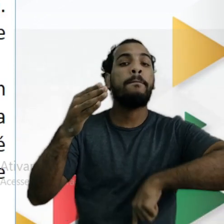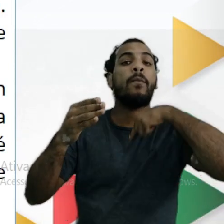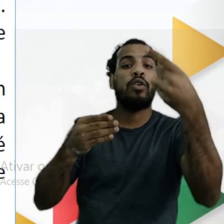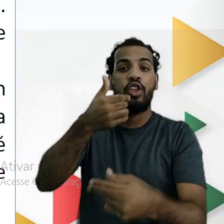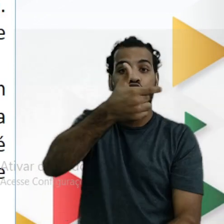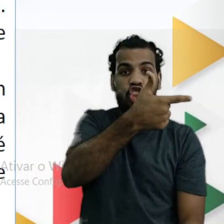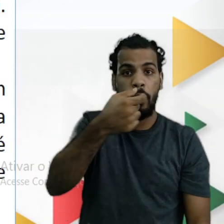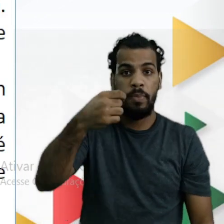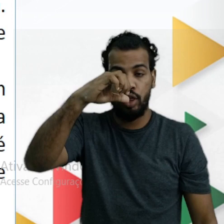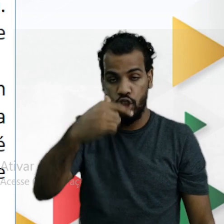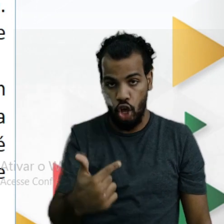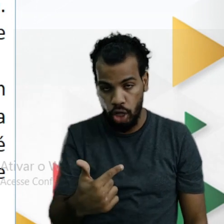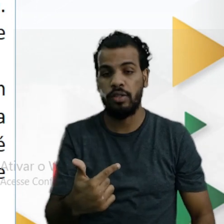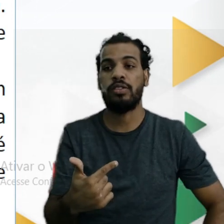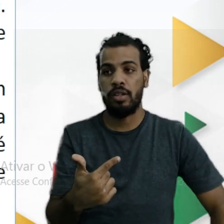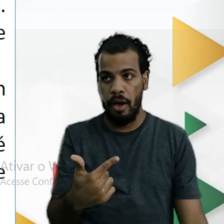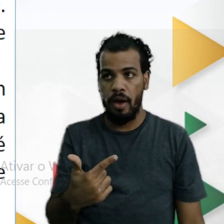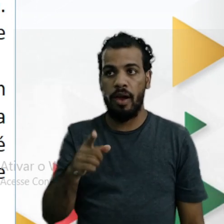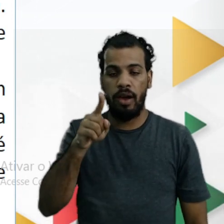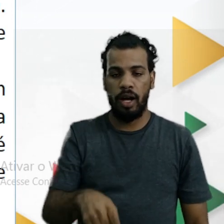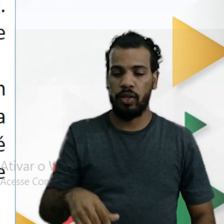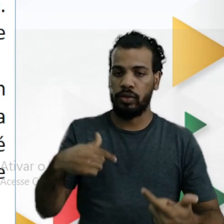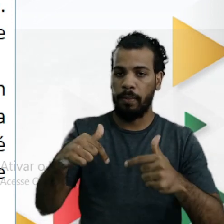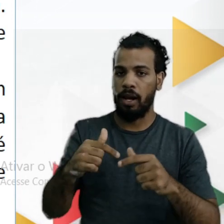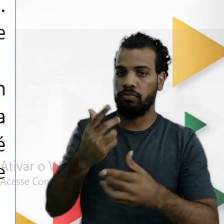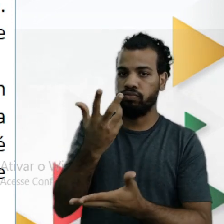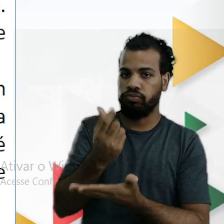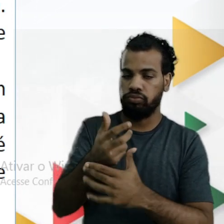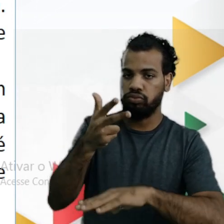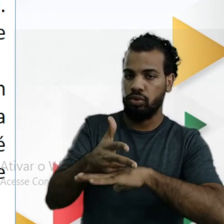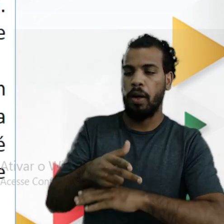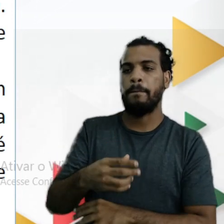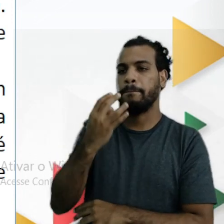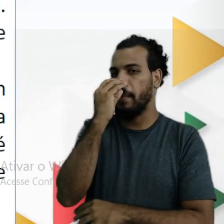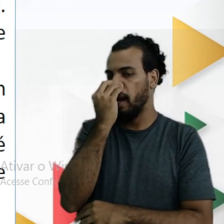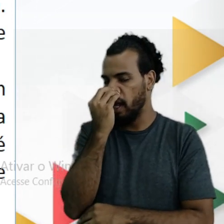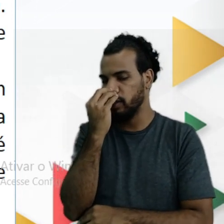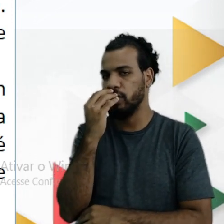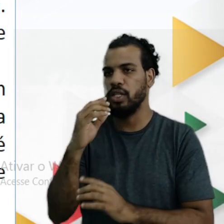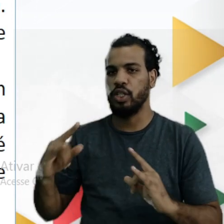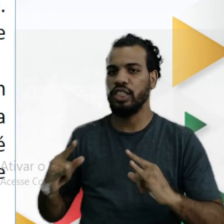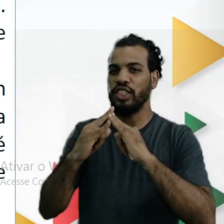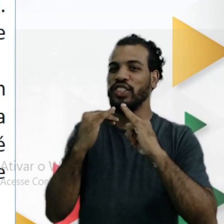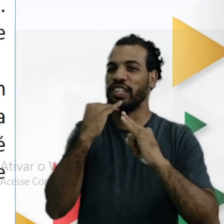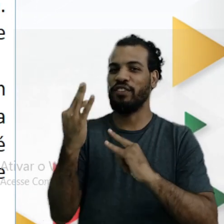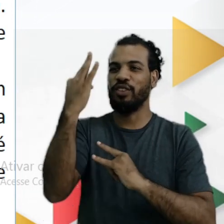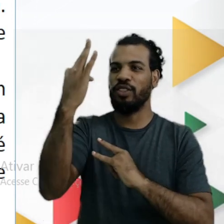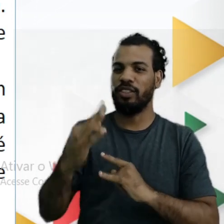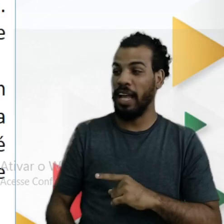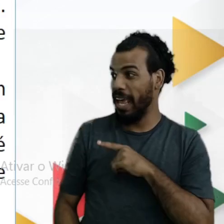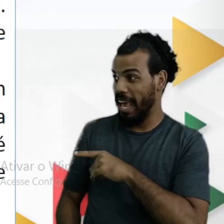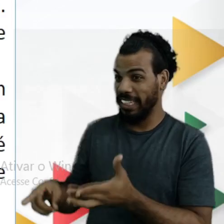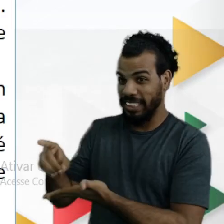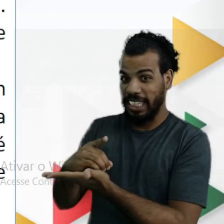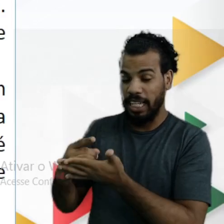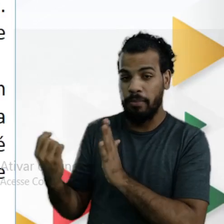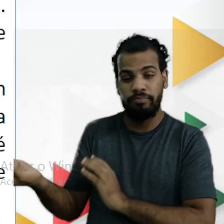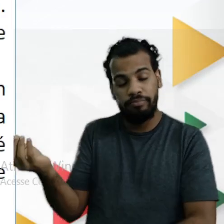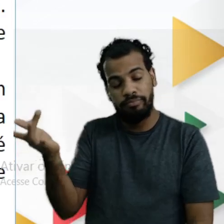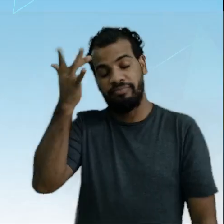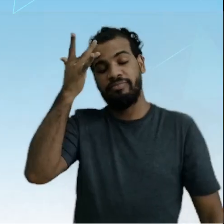o grupo volta para o estúdio para gravar o segundo trabalho, Palhaço do Circo Sem Futuro. Esse CD aí marcou a minha Por adolescência.